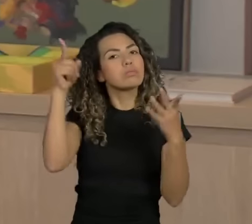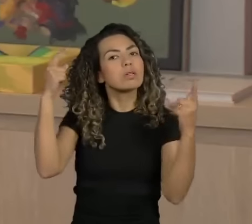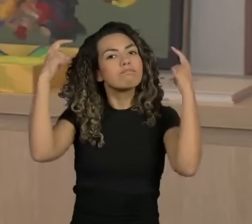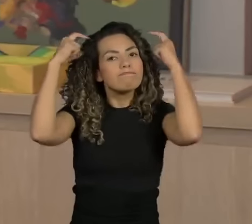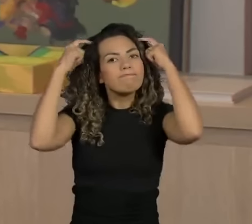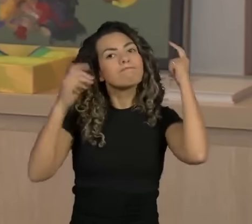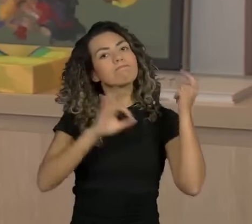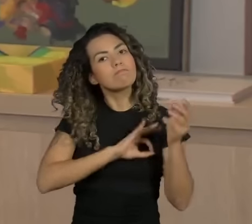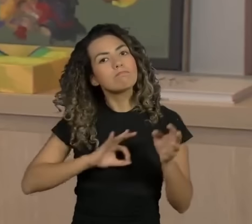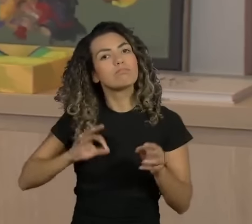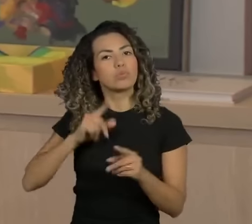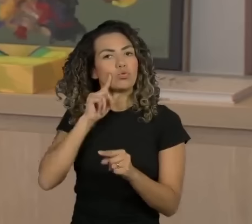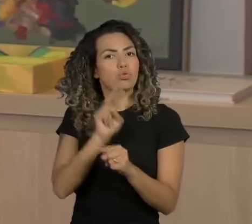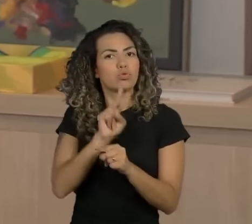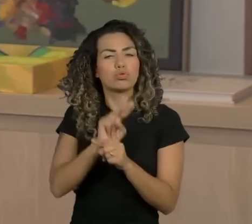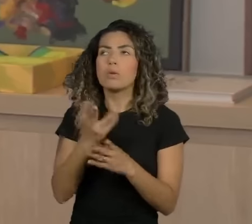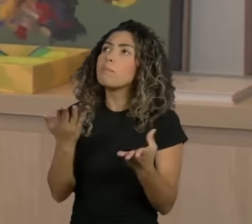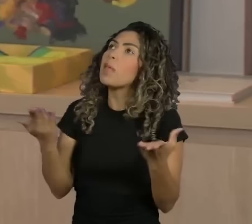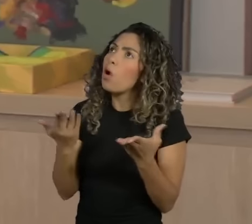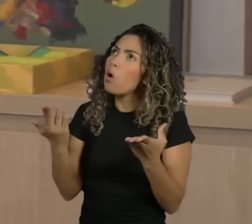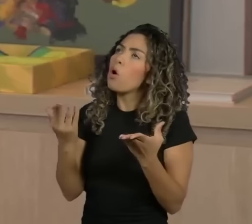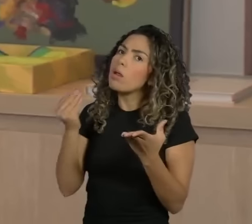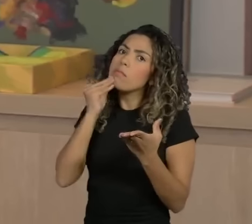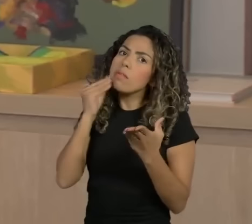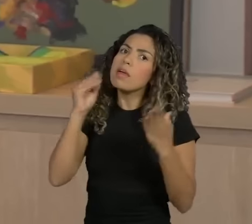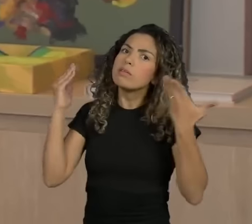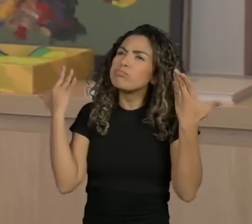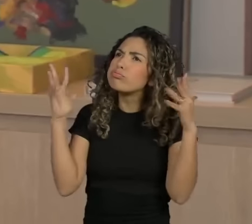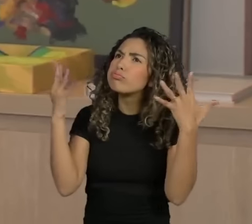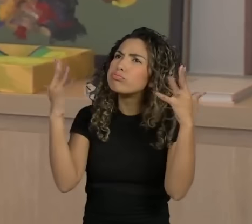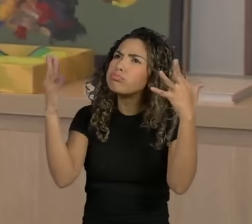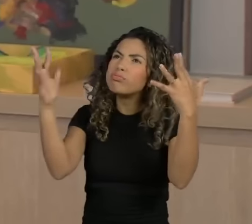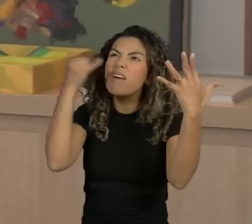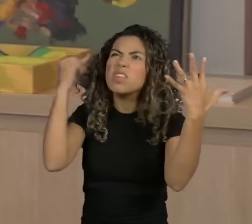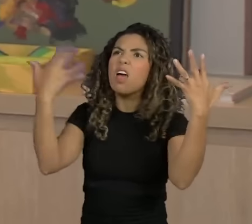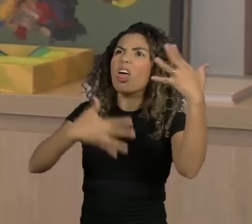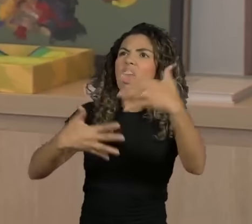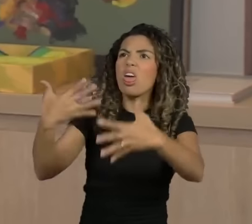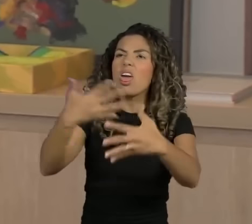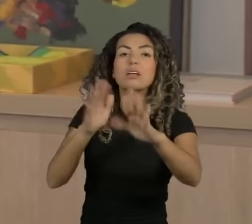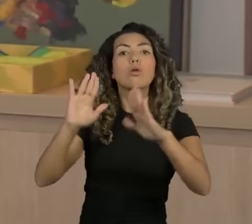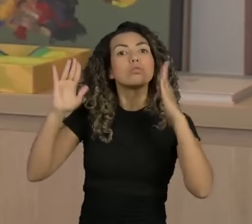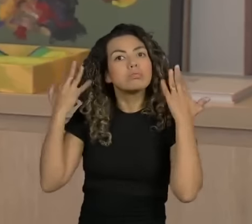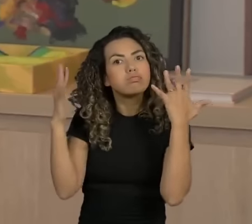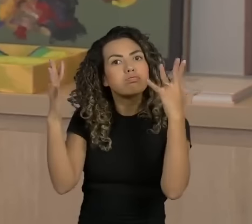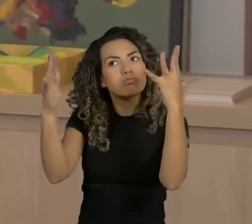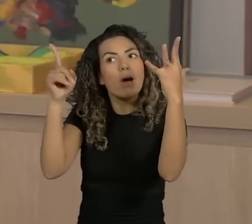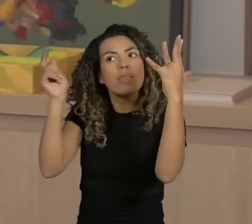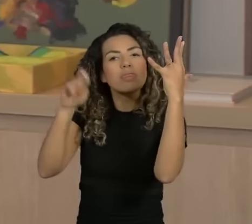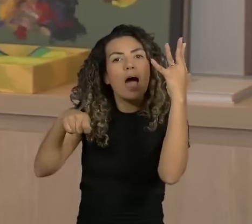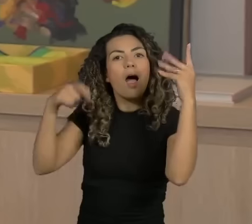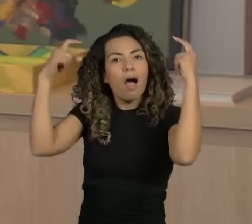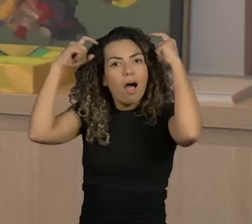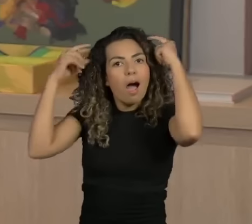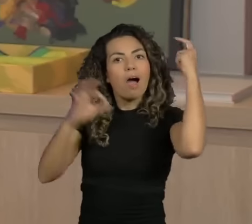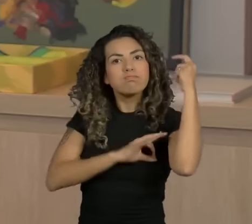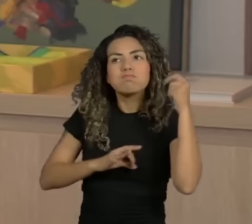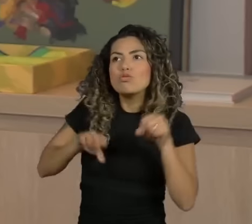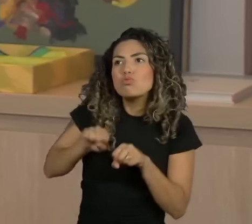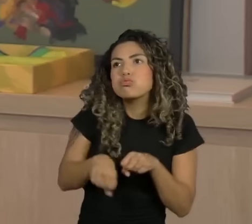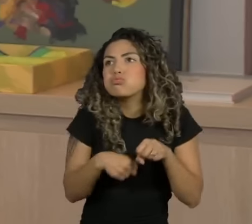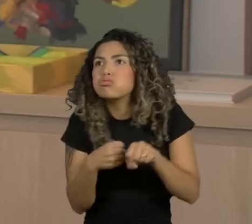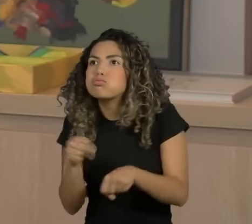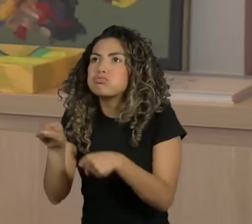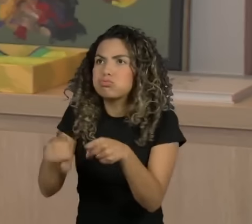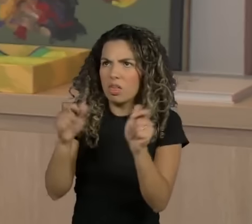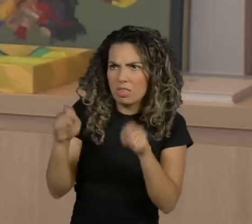ideia é que a gente tenha uma área contínua de mata ali entre essas áreas para que as onças consigam circular, é isso? A ideia dessa iniciativa é usar os